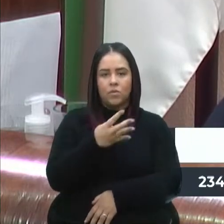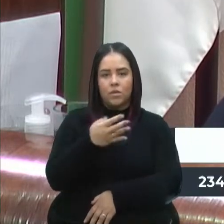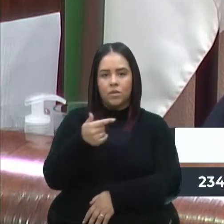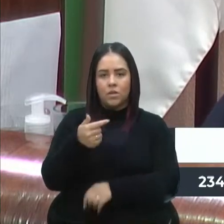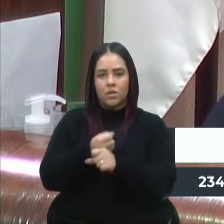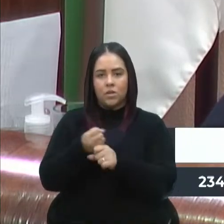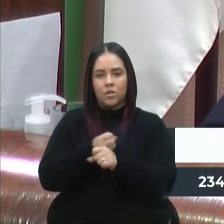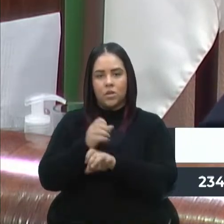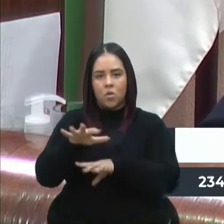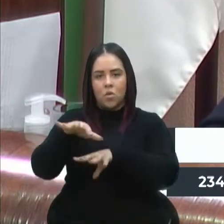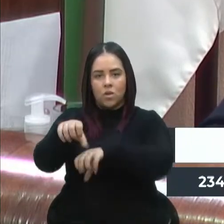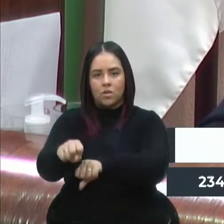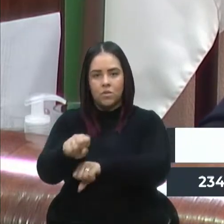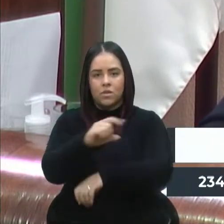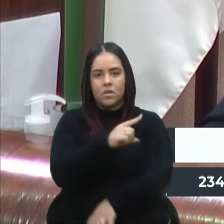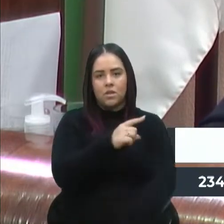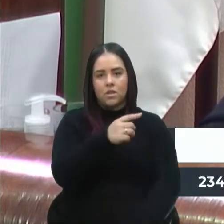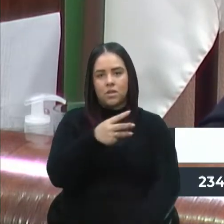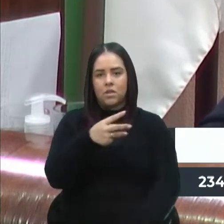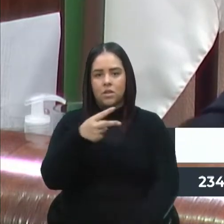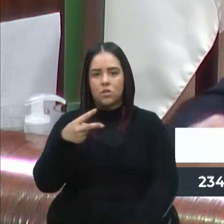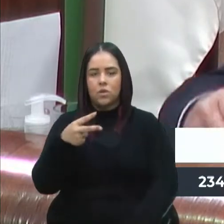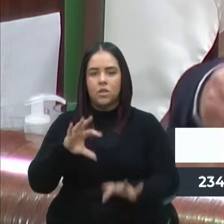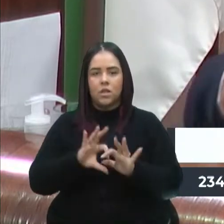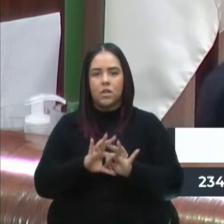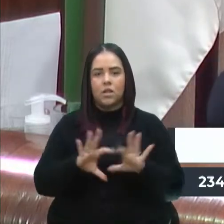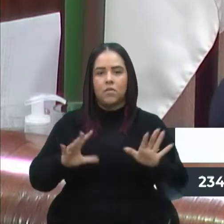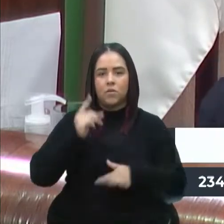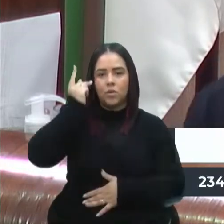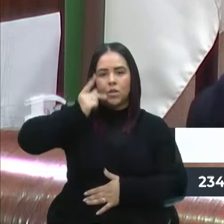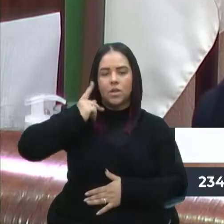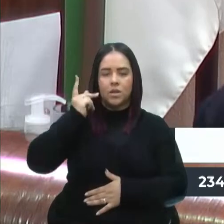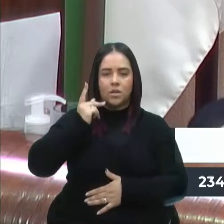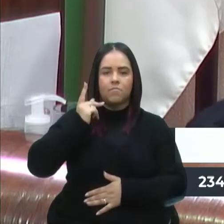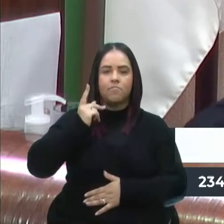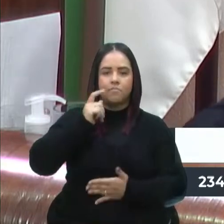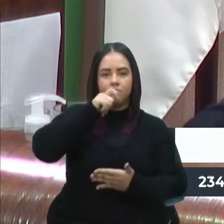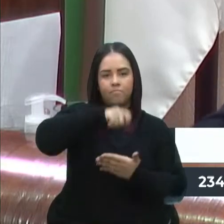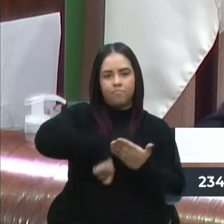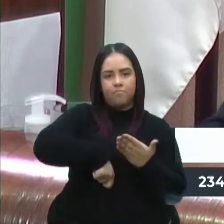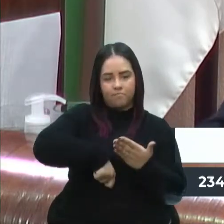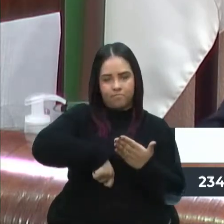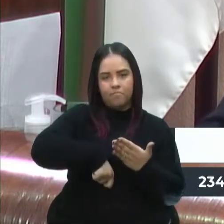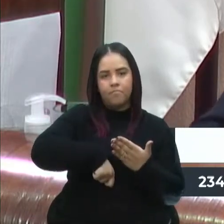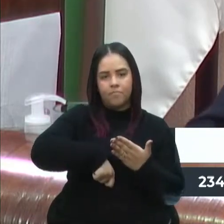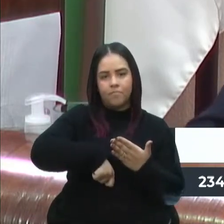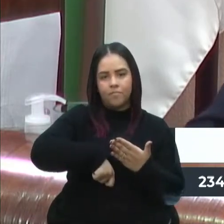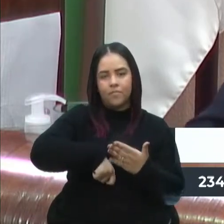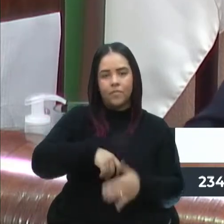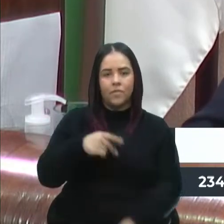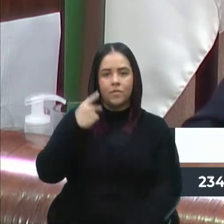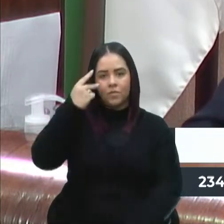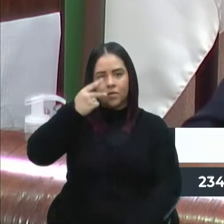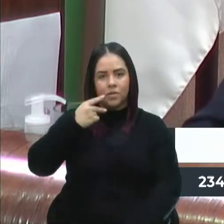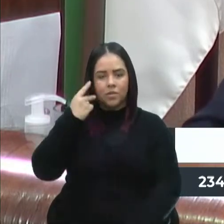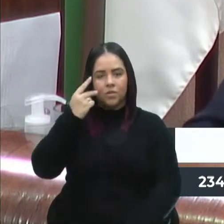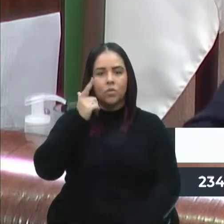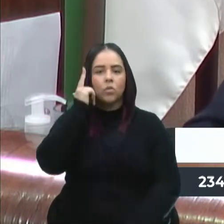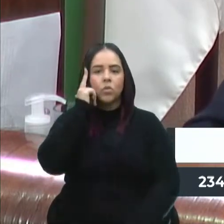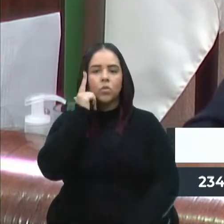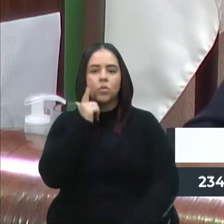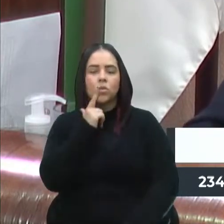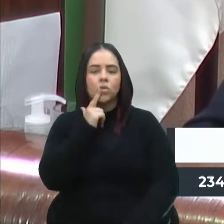anos de colonização e 132 anos de emancipação política assinam vereadores Lucas